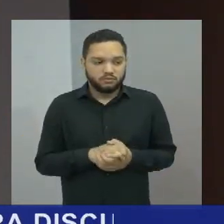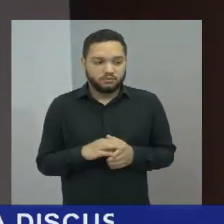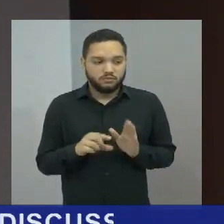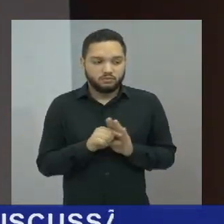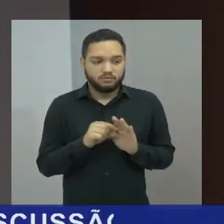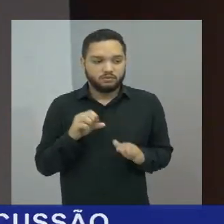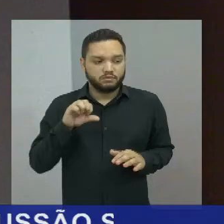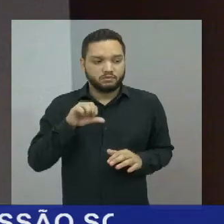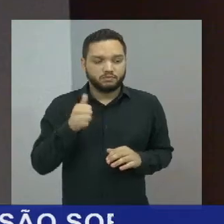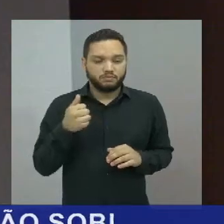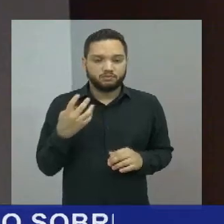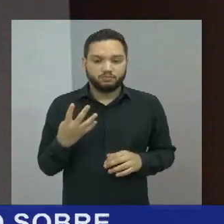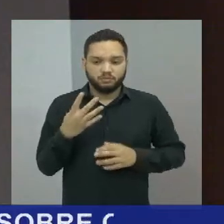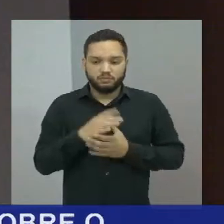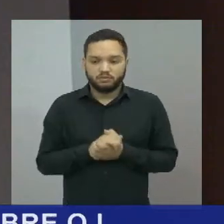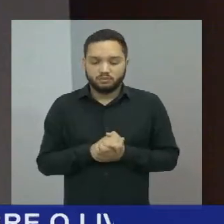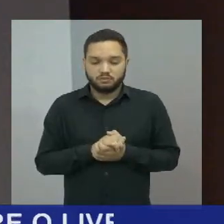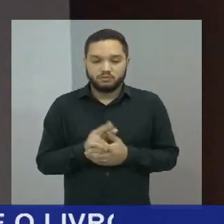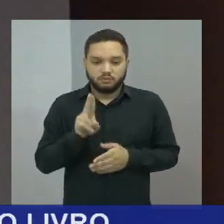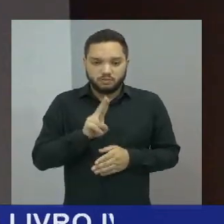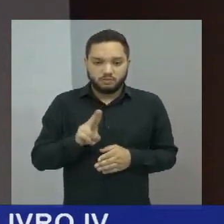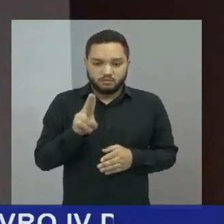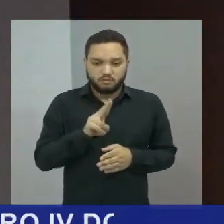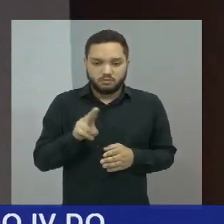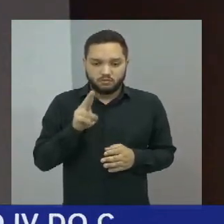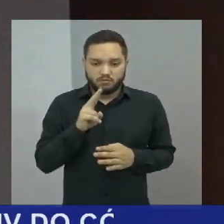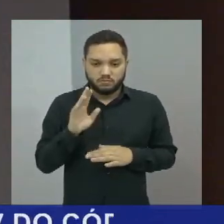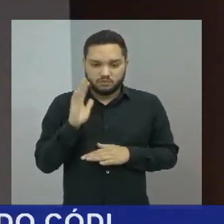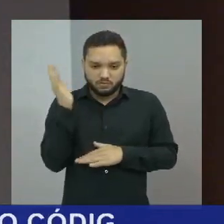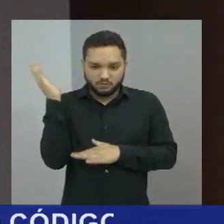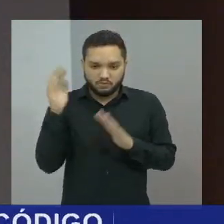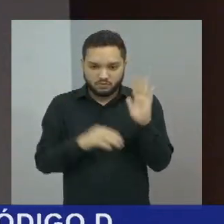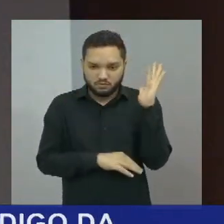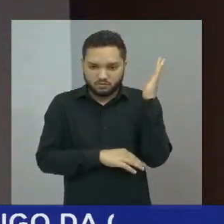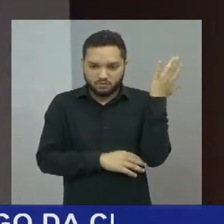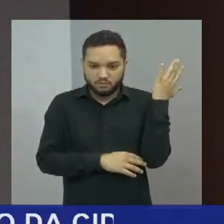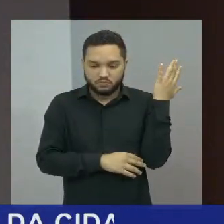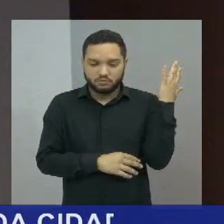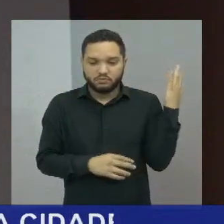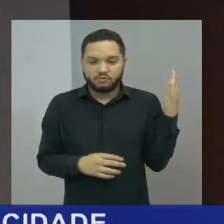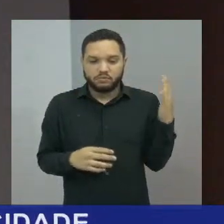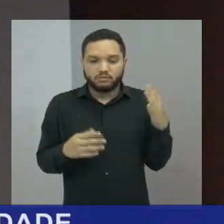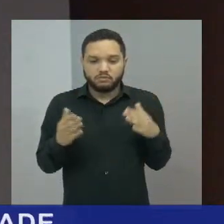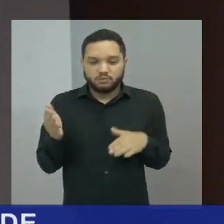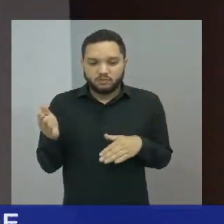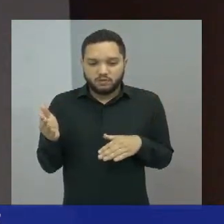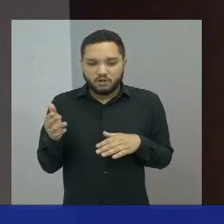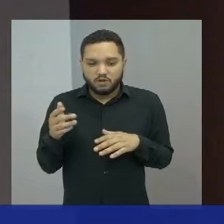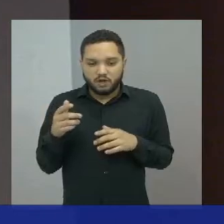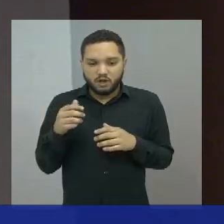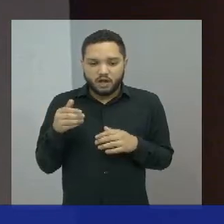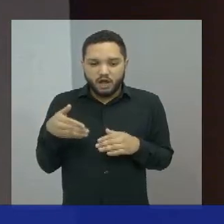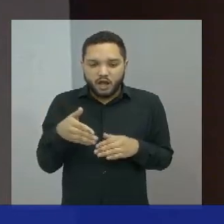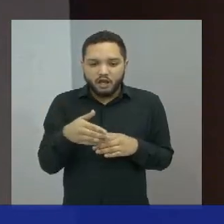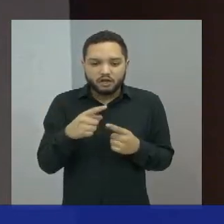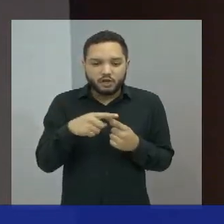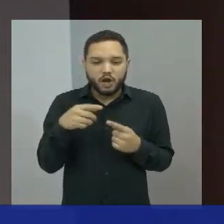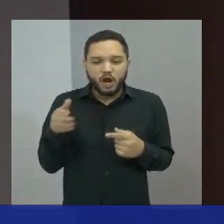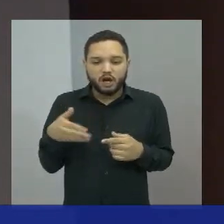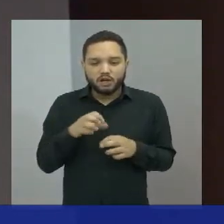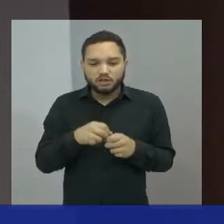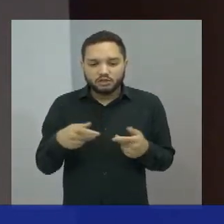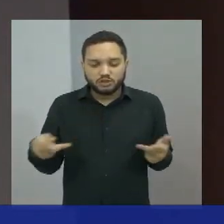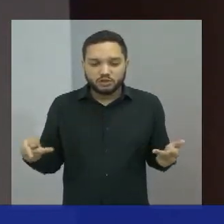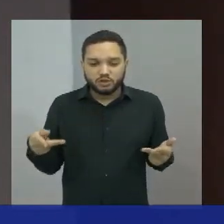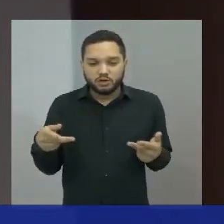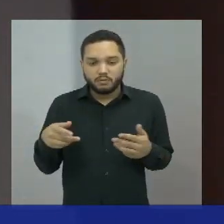Artigo 914. Utilizar na arborização urbana espécies não recomendadas pelo Manual da Arborização da Prefeitura Municipal